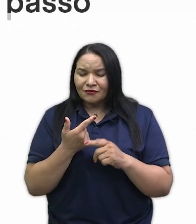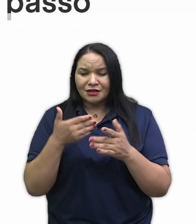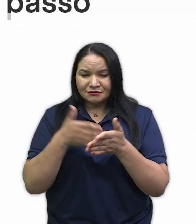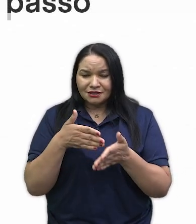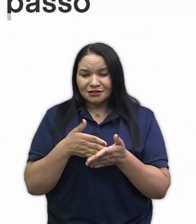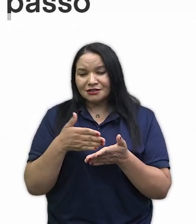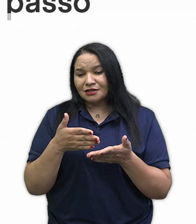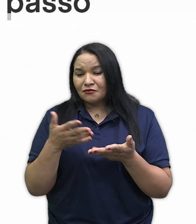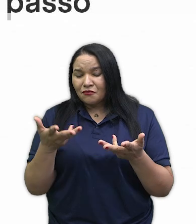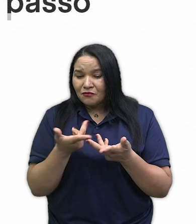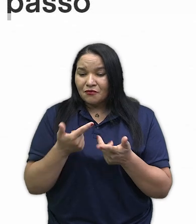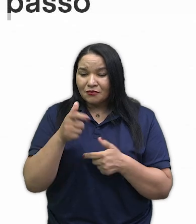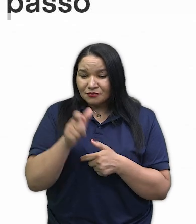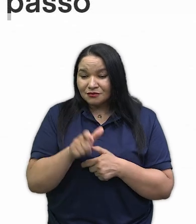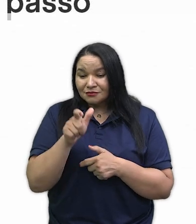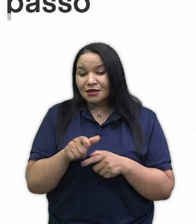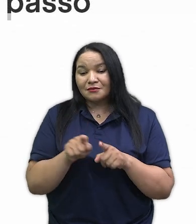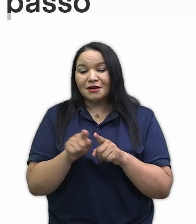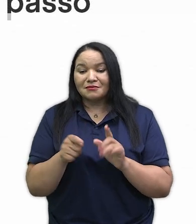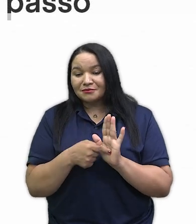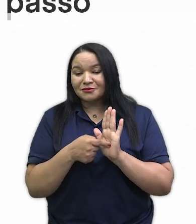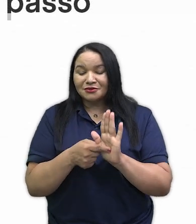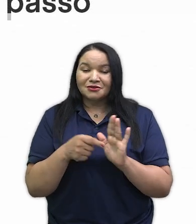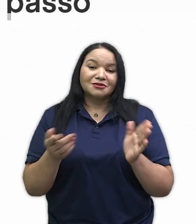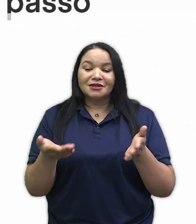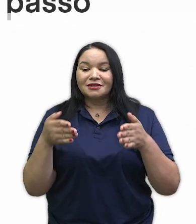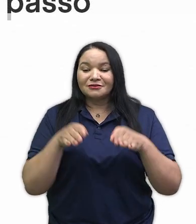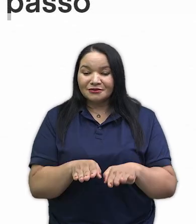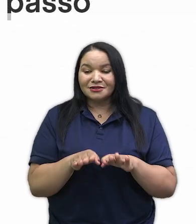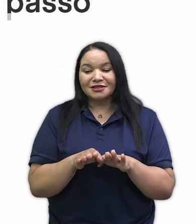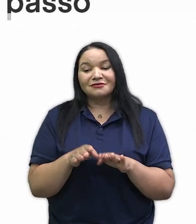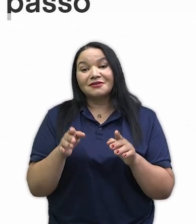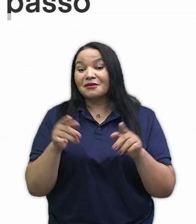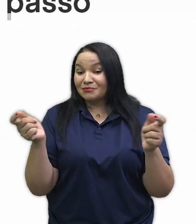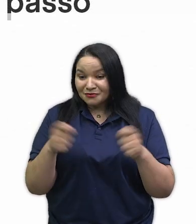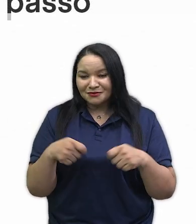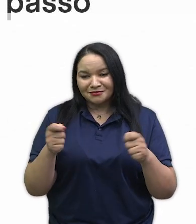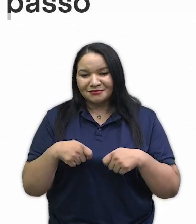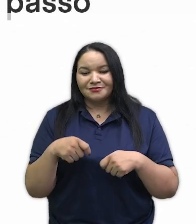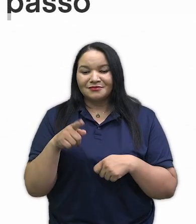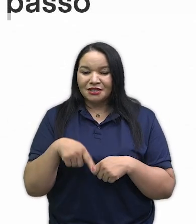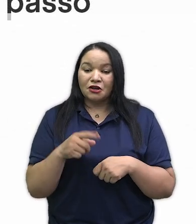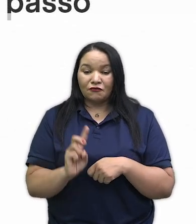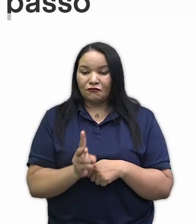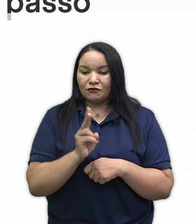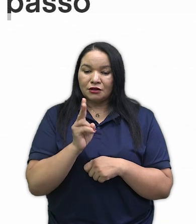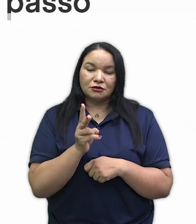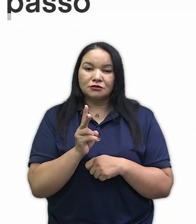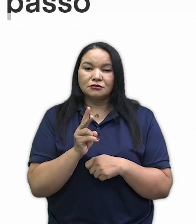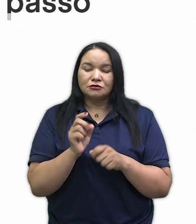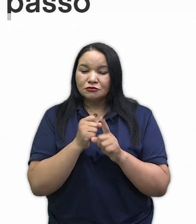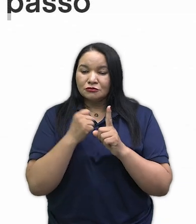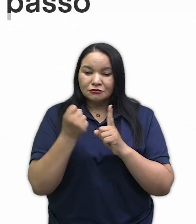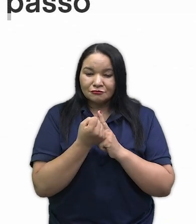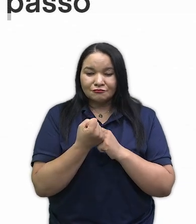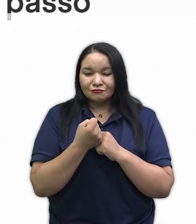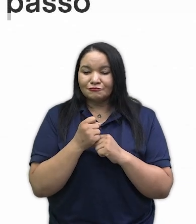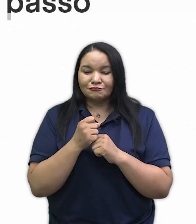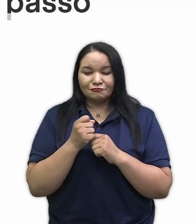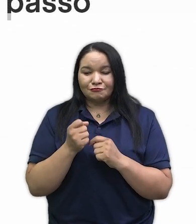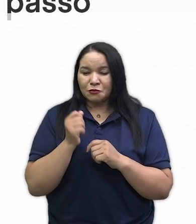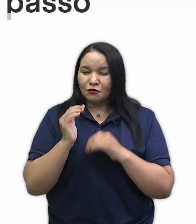limitações e habilidades de cada indivíduo, demonstra que a inclusão é mais que uma possibilidade, é um valor que enriquece